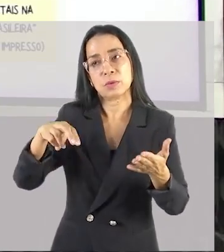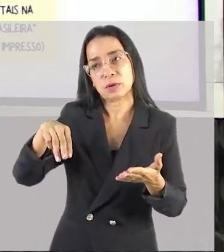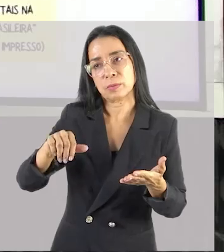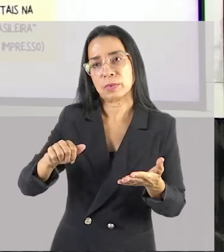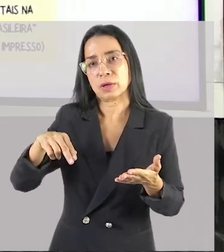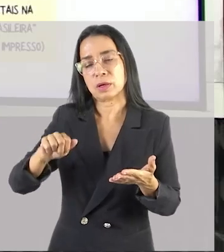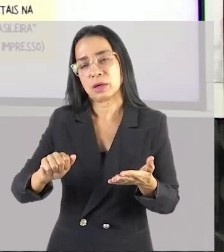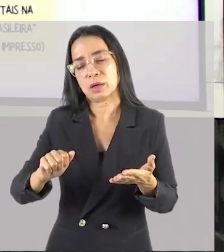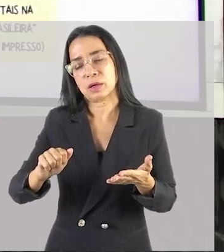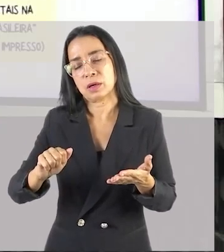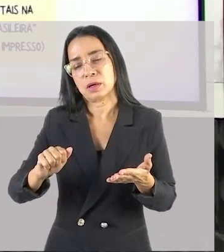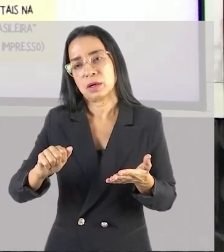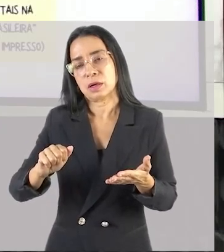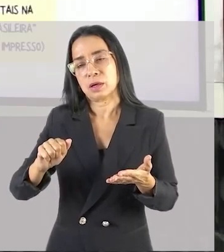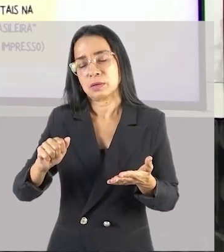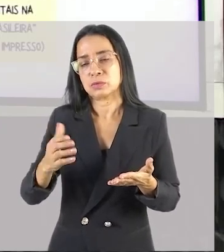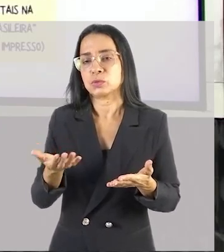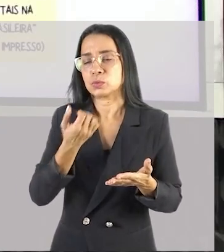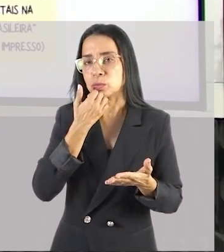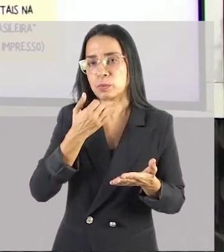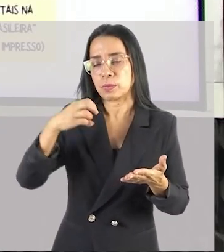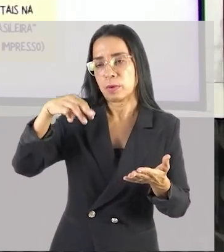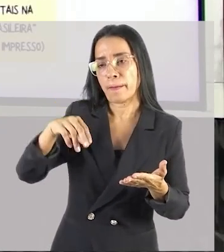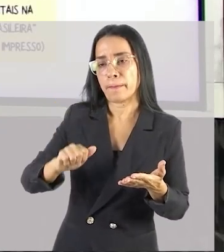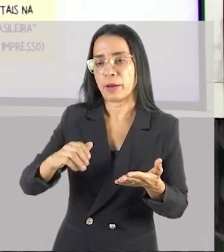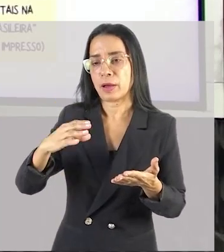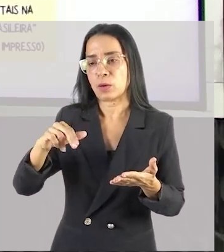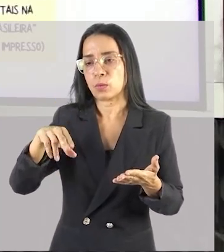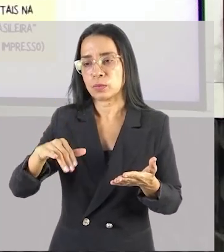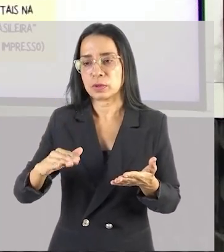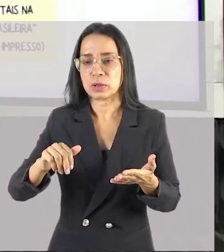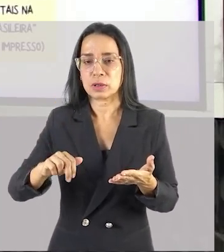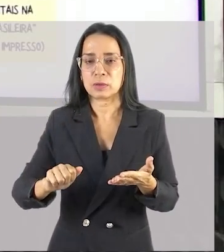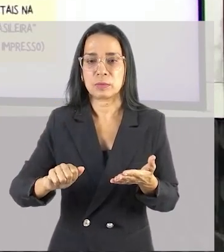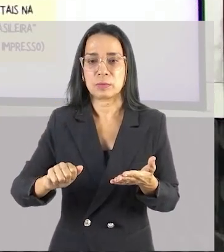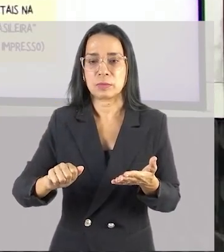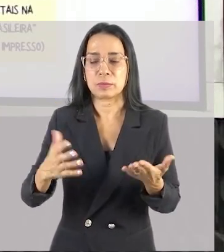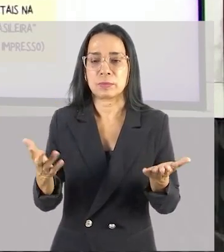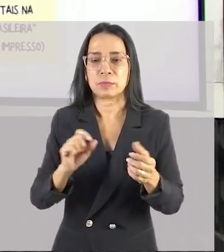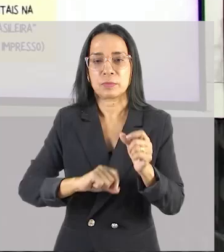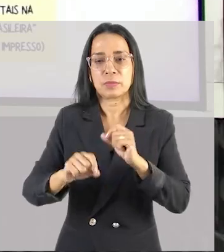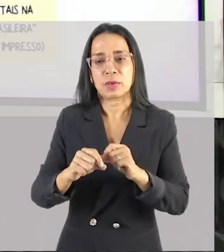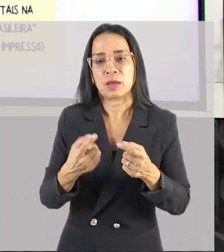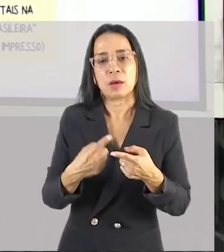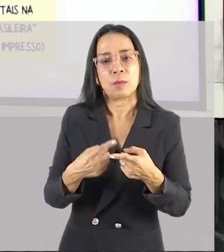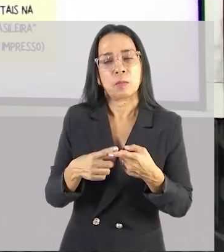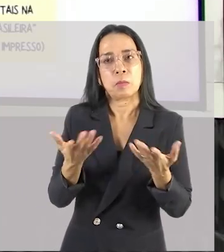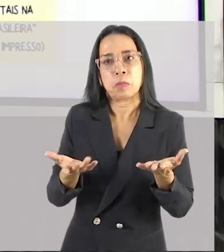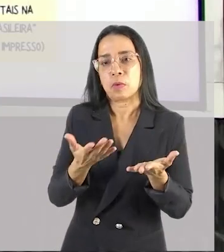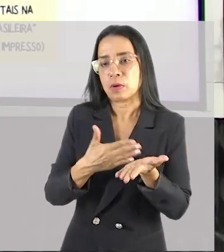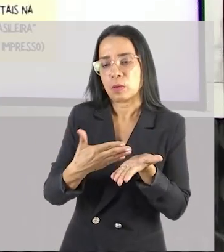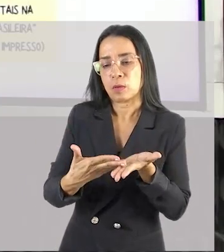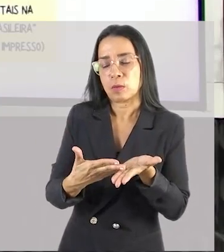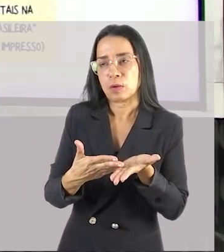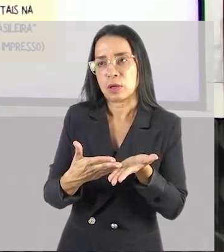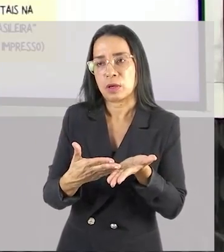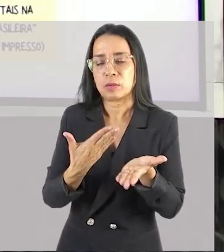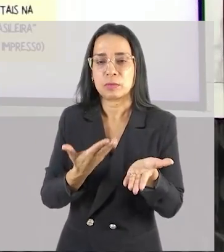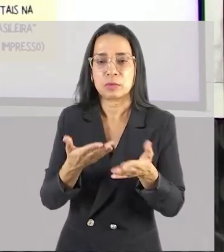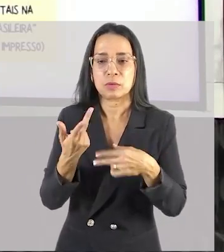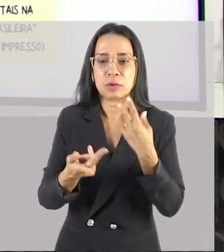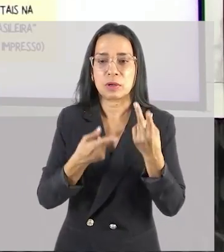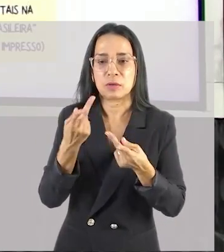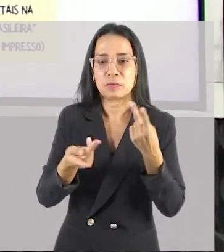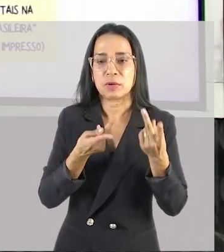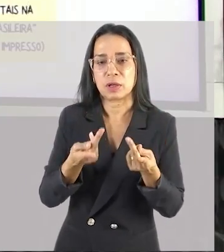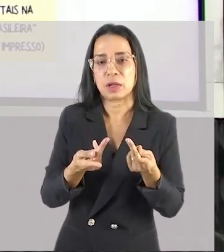Macunaíma. E aqui 2020 também, o Enem impresso, que foi o estigma associado às doenças mentais. Isso porque se começou a falar de doença mental